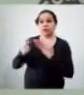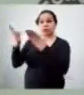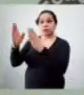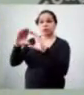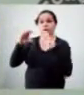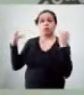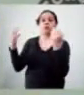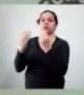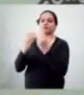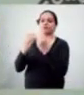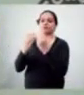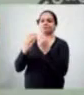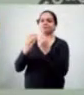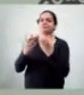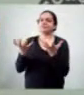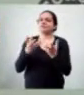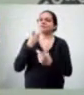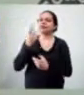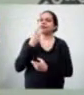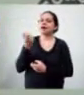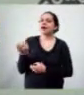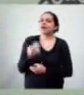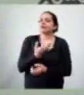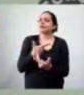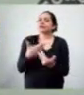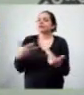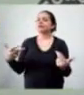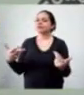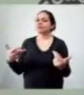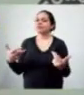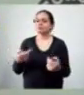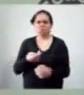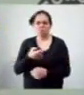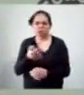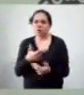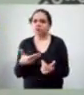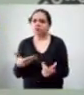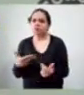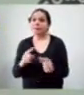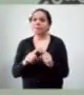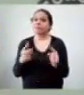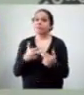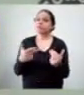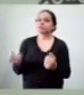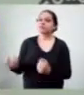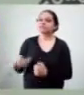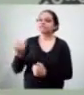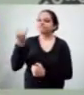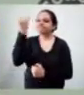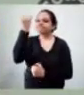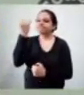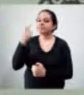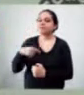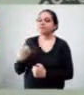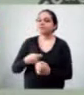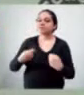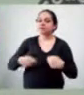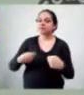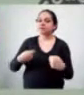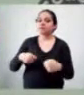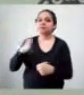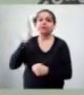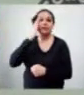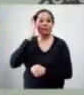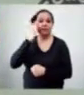de abordar alguns aspectos, poucos mais importantes a serem considerados